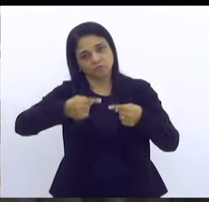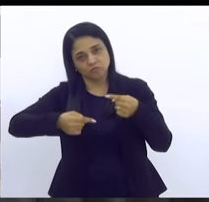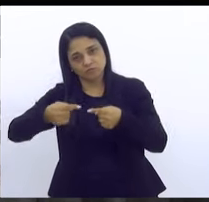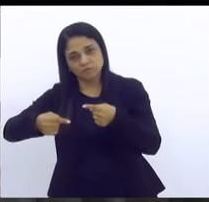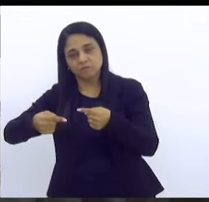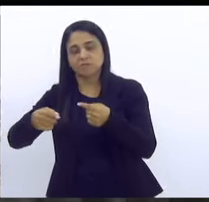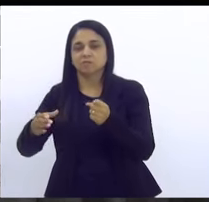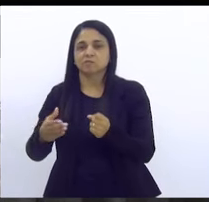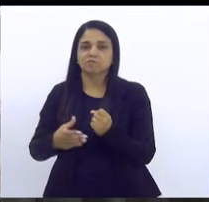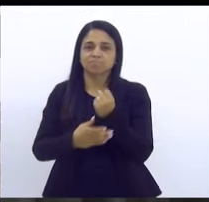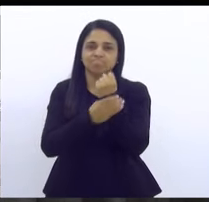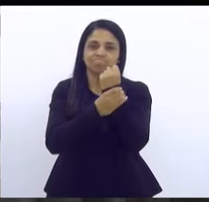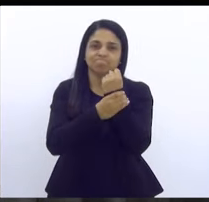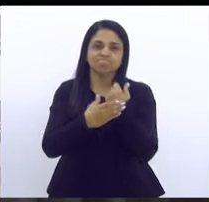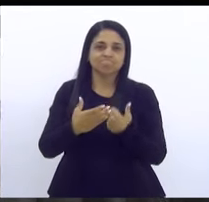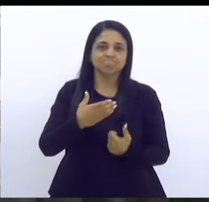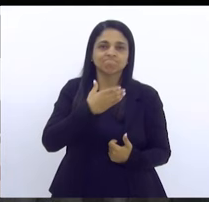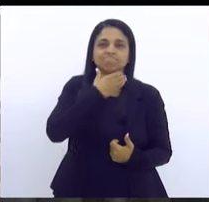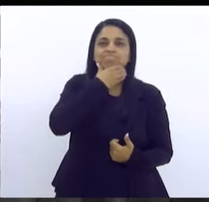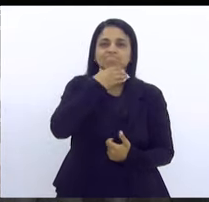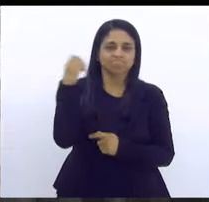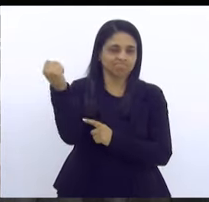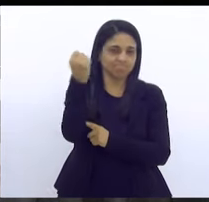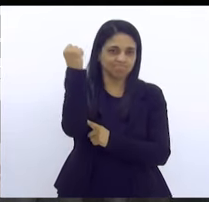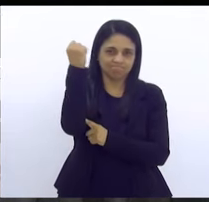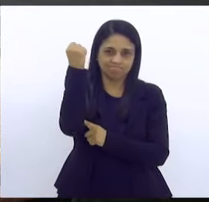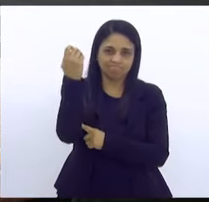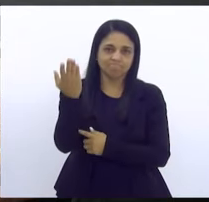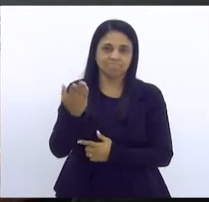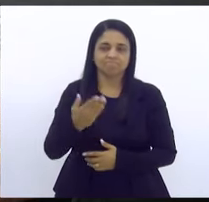graves problemas na segurança pública. Muito obrigada.